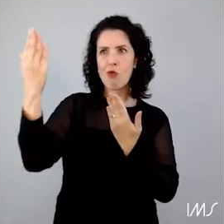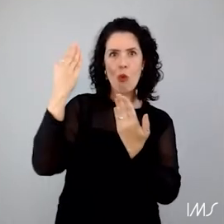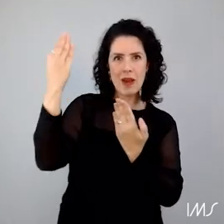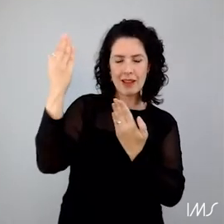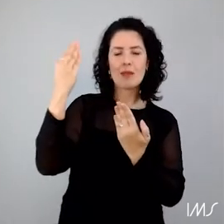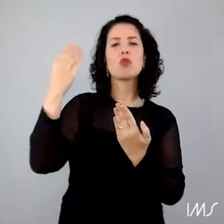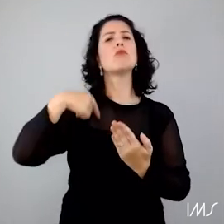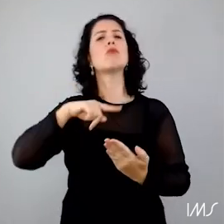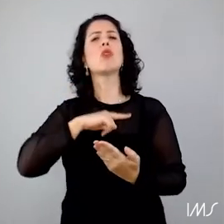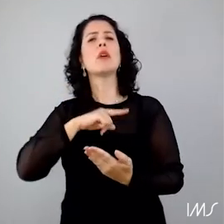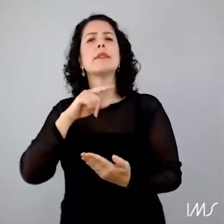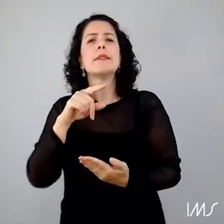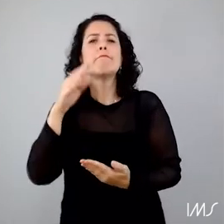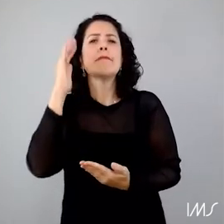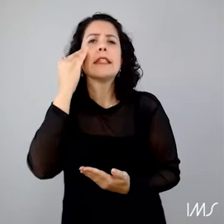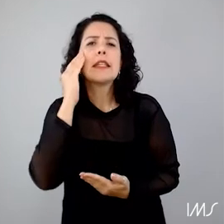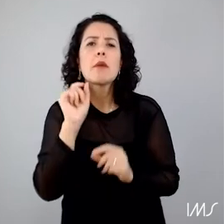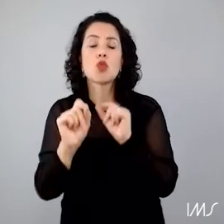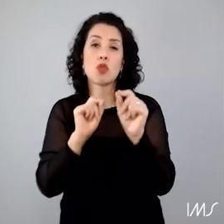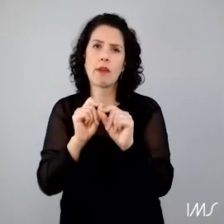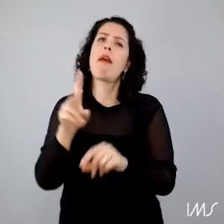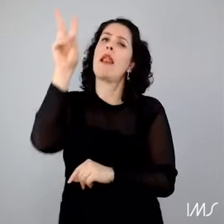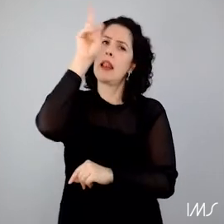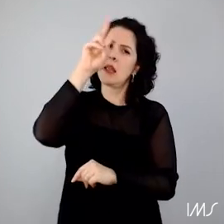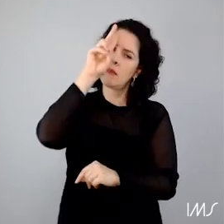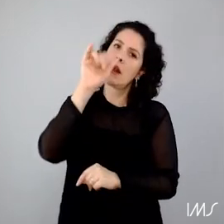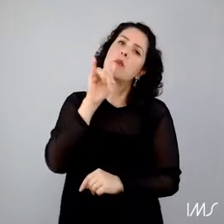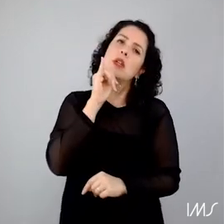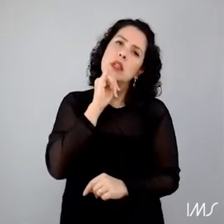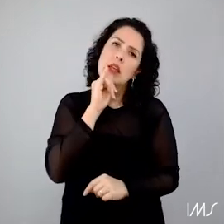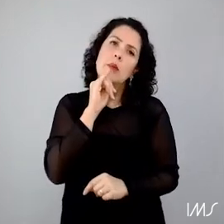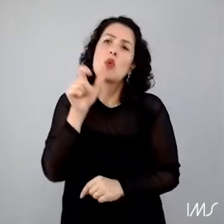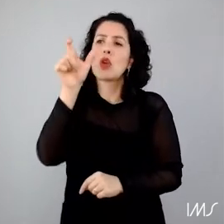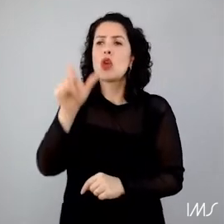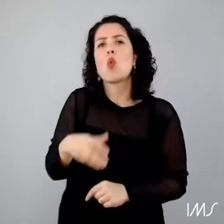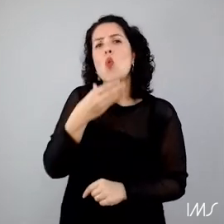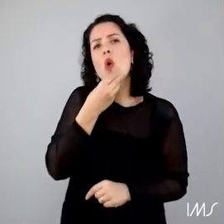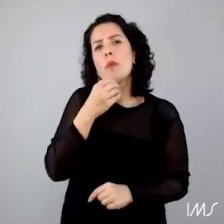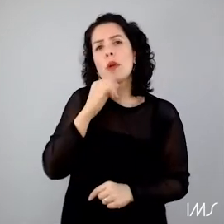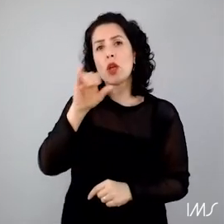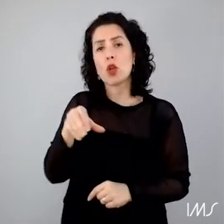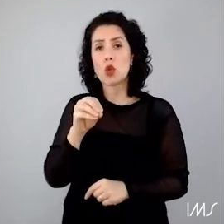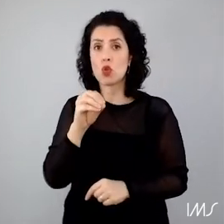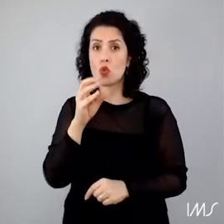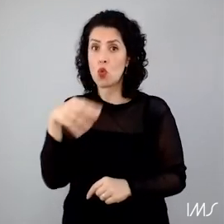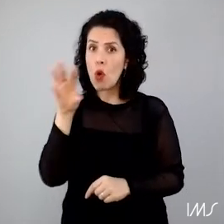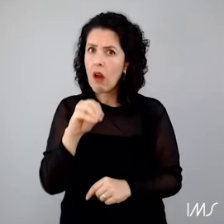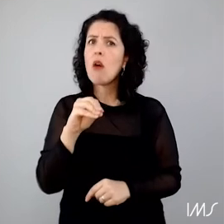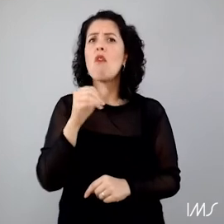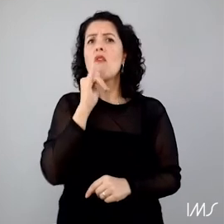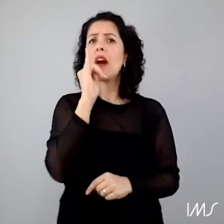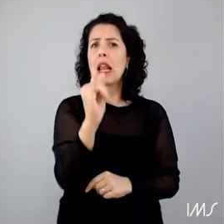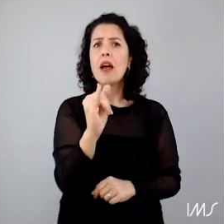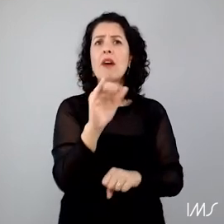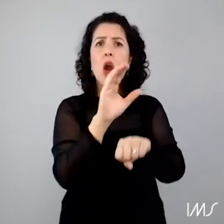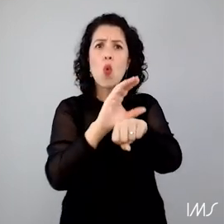Por exemplo, é importante lembrar que o próprio John Sarkowski, em dado momento, comentava